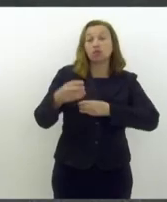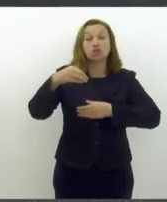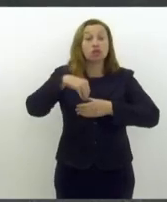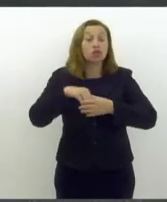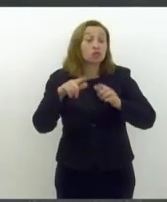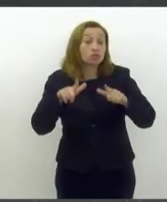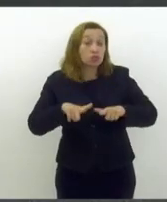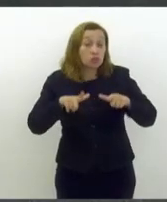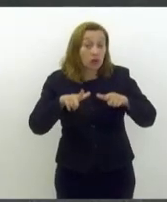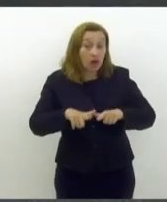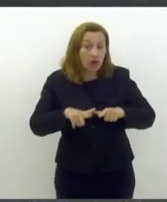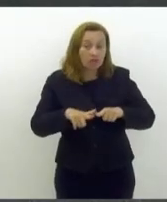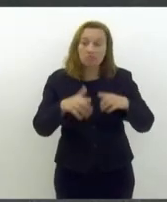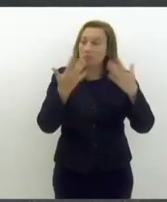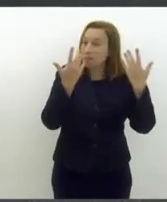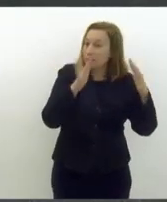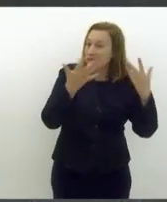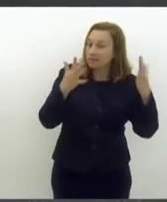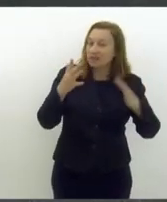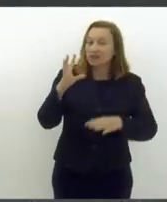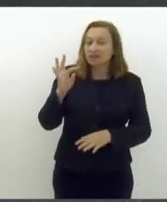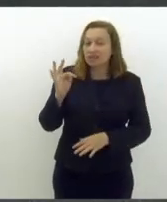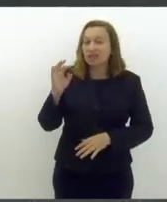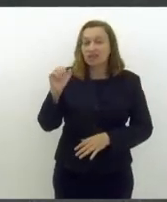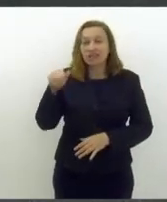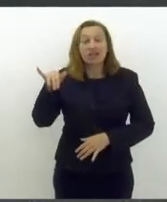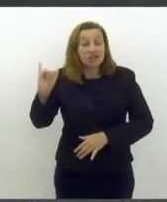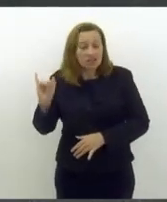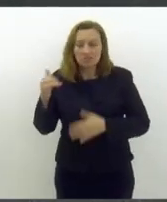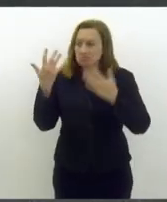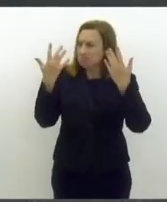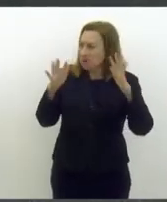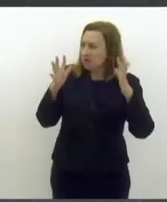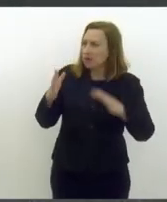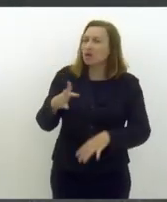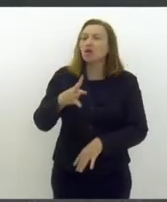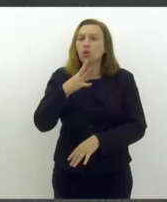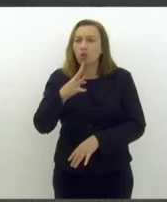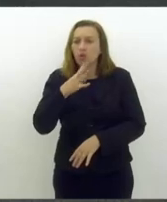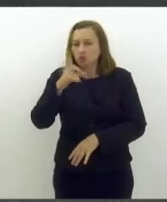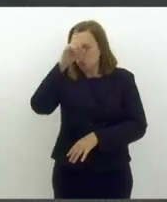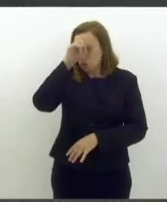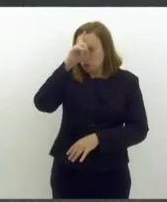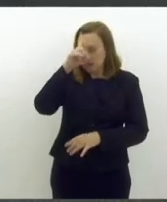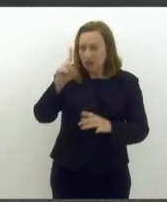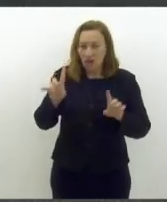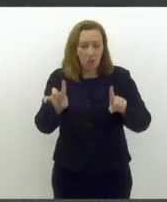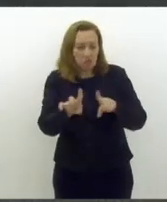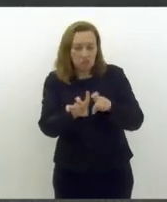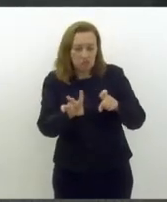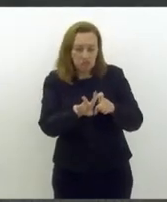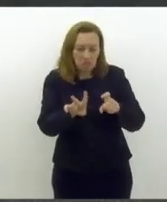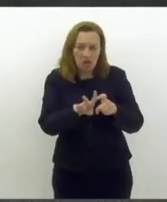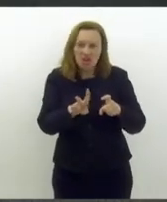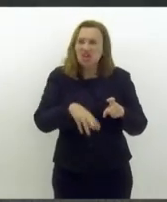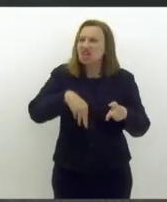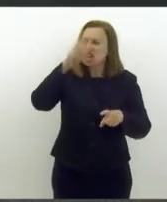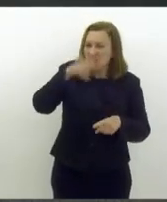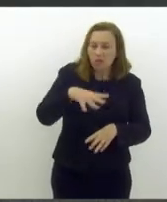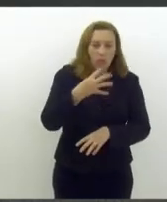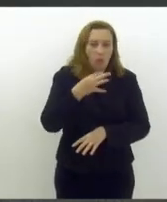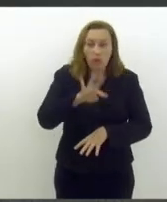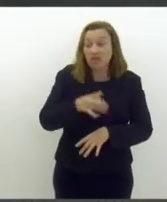ambientes parabenizar aqui tange Parabéns quem conhece o hospital lá sabe agora os que não conhecem por favor